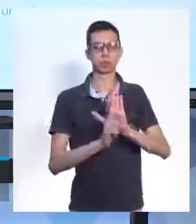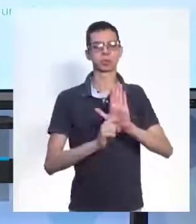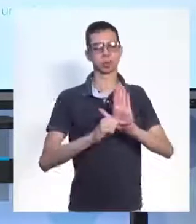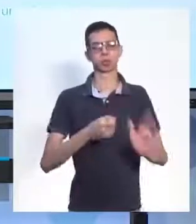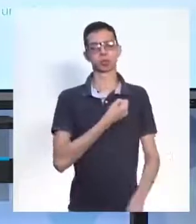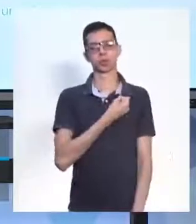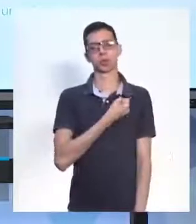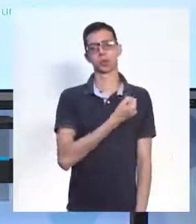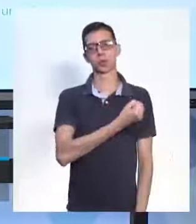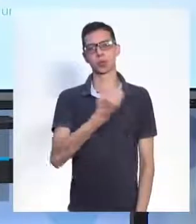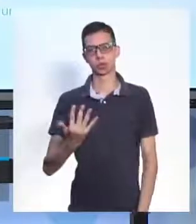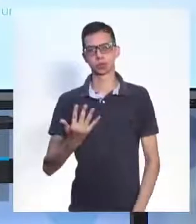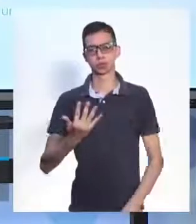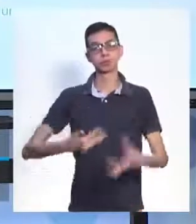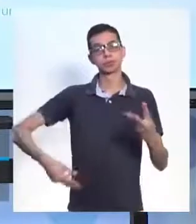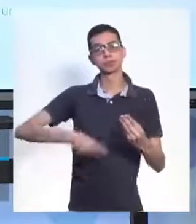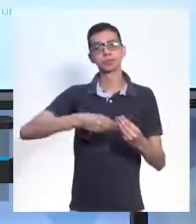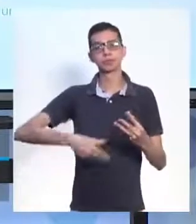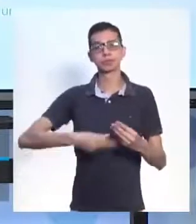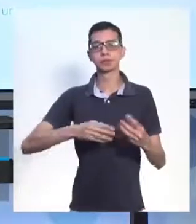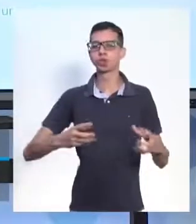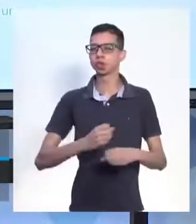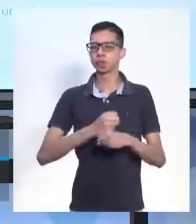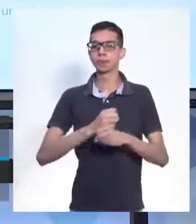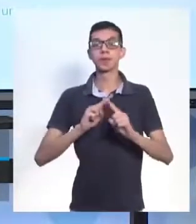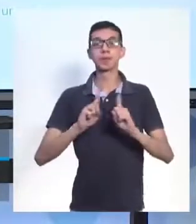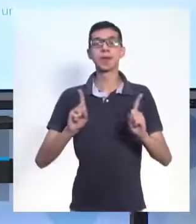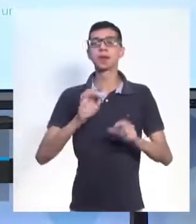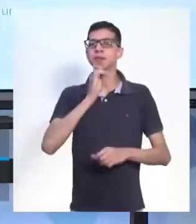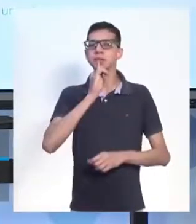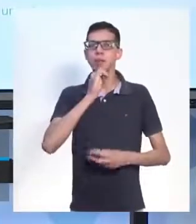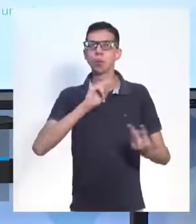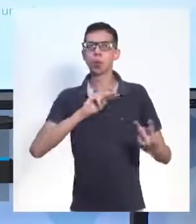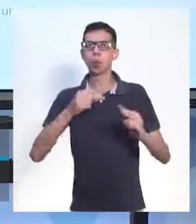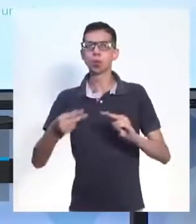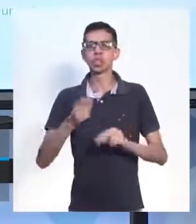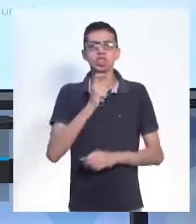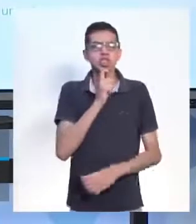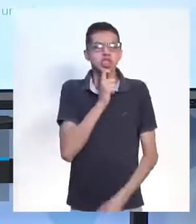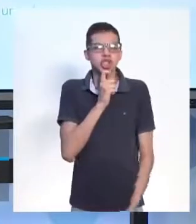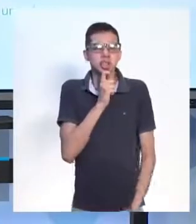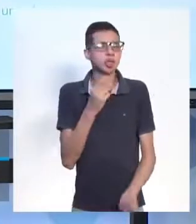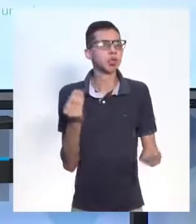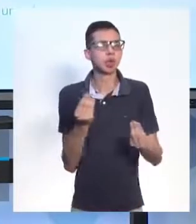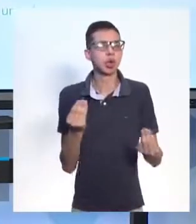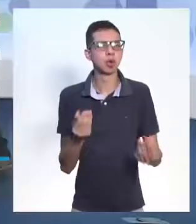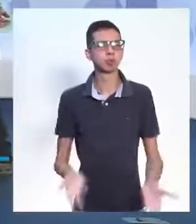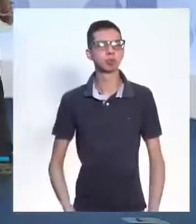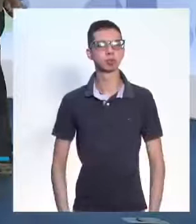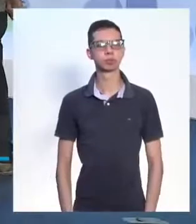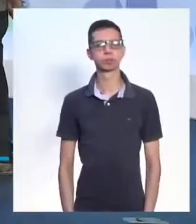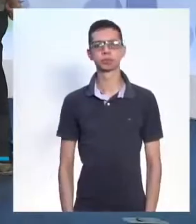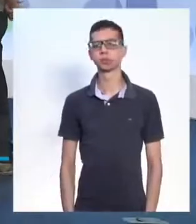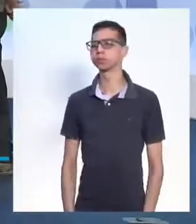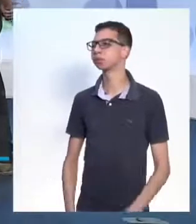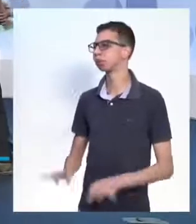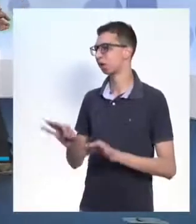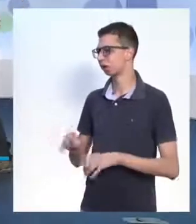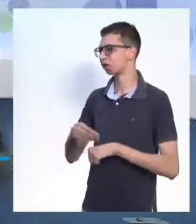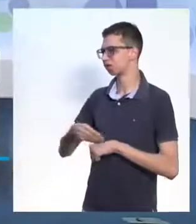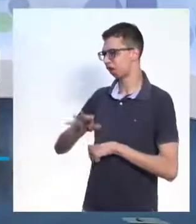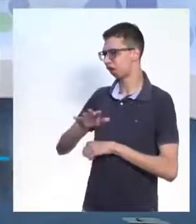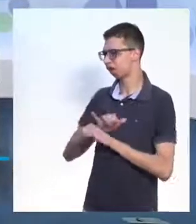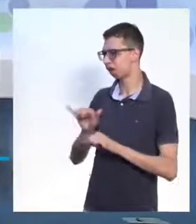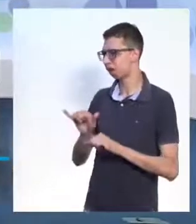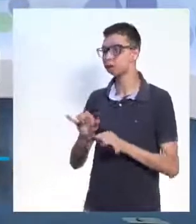positivos nesse acréscimo. E se eu fizesse o contrário, Osmar? Colocasse no gelo? Ai, será que eu vou dar um spoiler? Não, né? Pode dar, vai. Pode